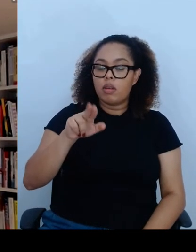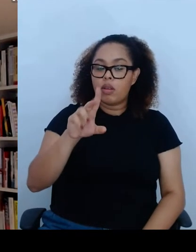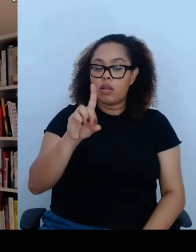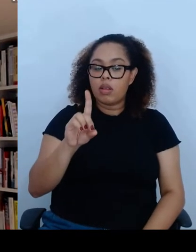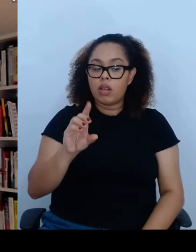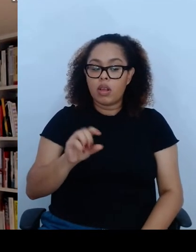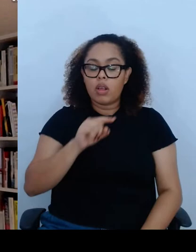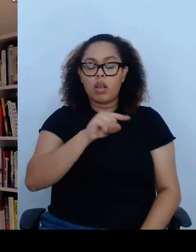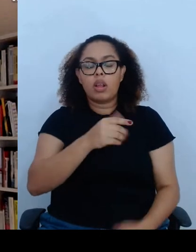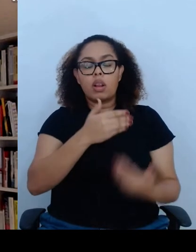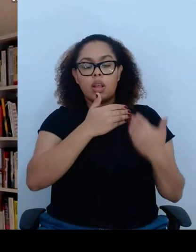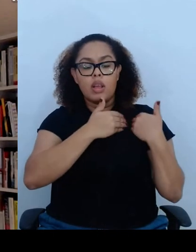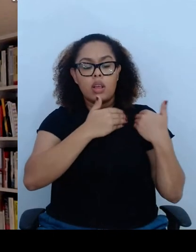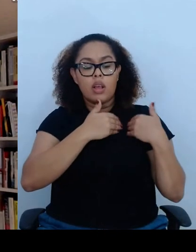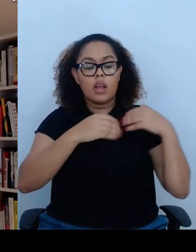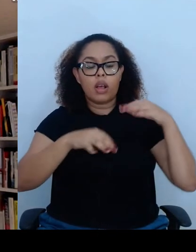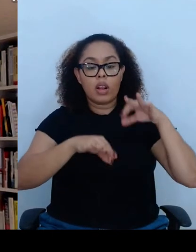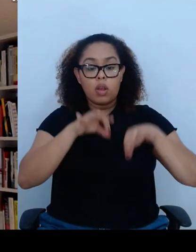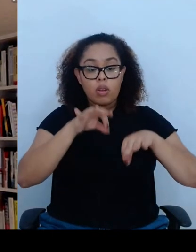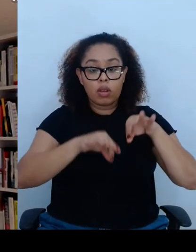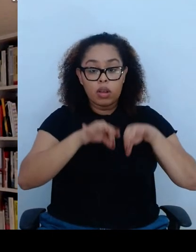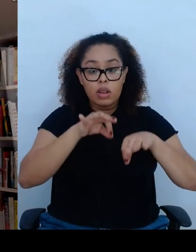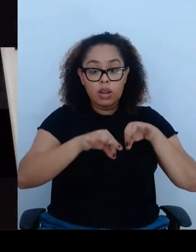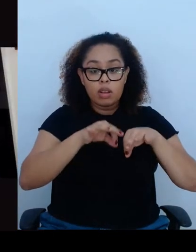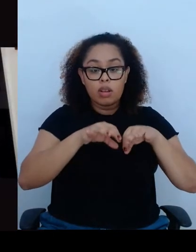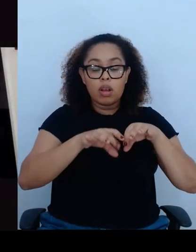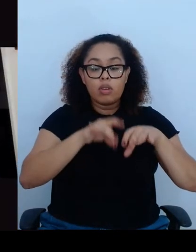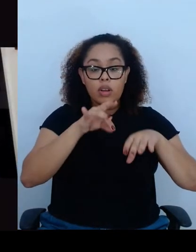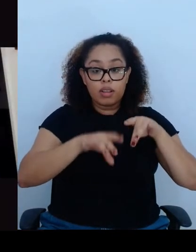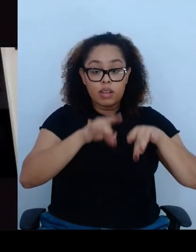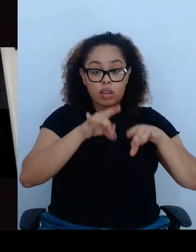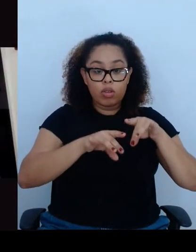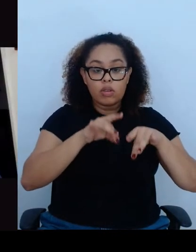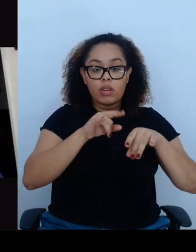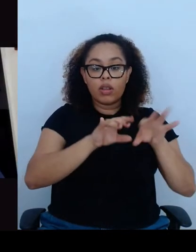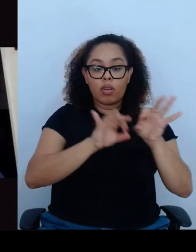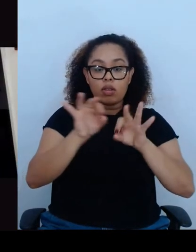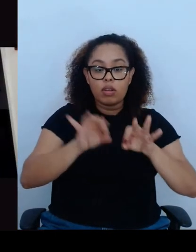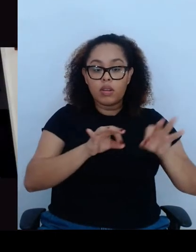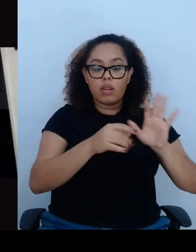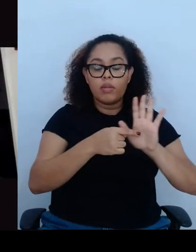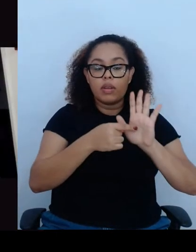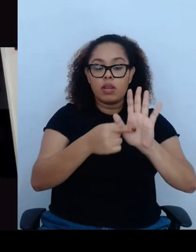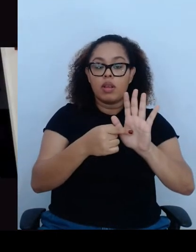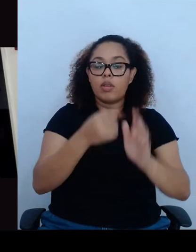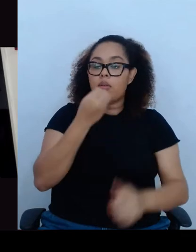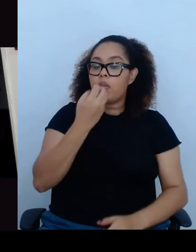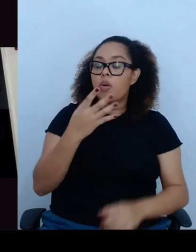a primeira mesa Muito obrigado bom seminário